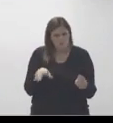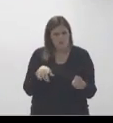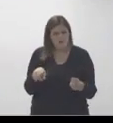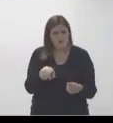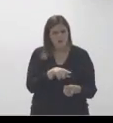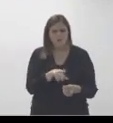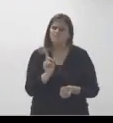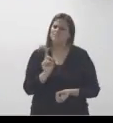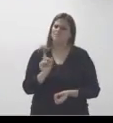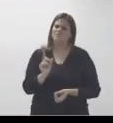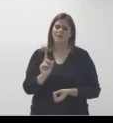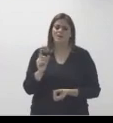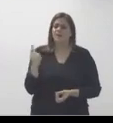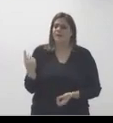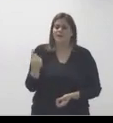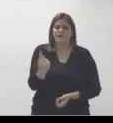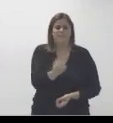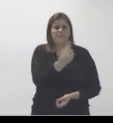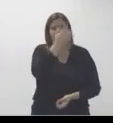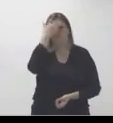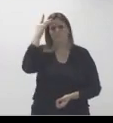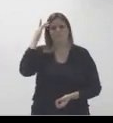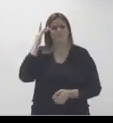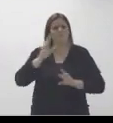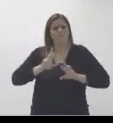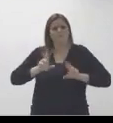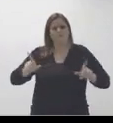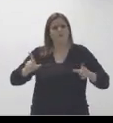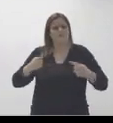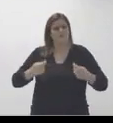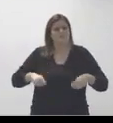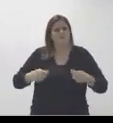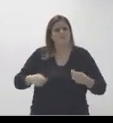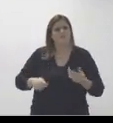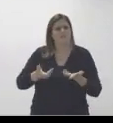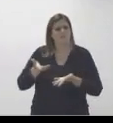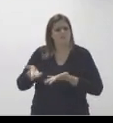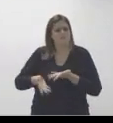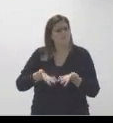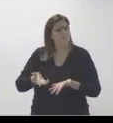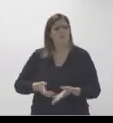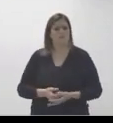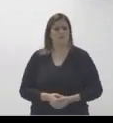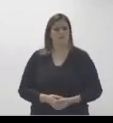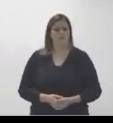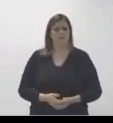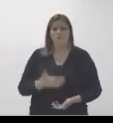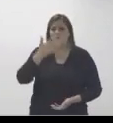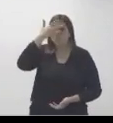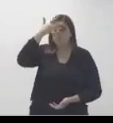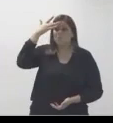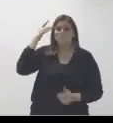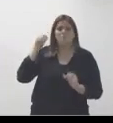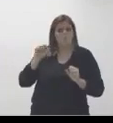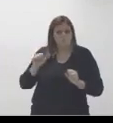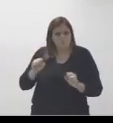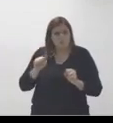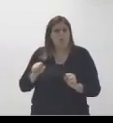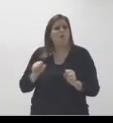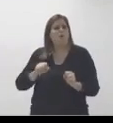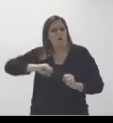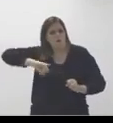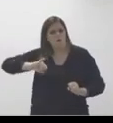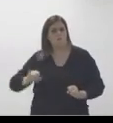então tem pessoas que vão conseguir bom conseguir fazer o seu processo de reabilitação e inclusão a partir da abstinência pelo